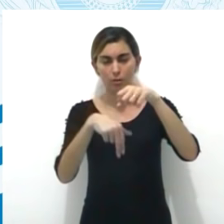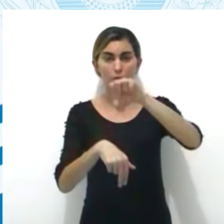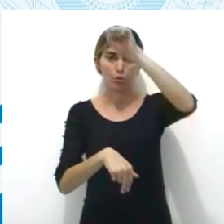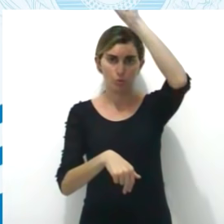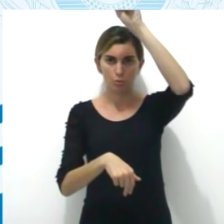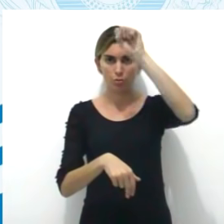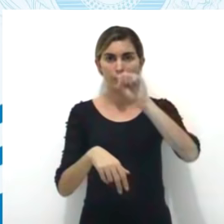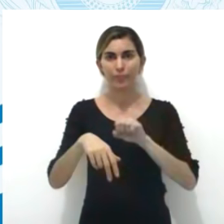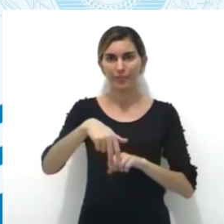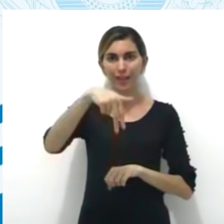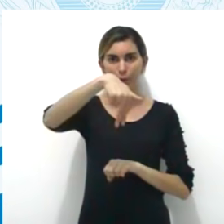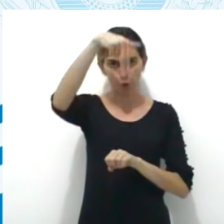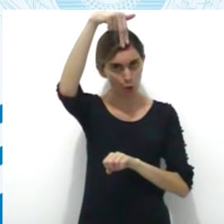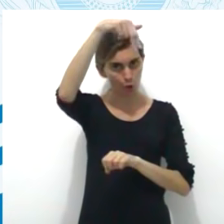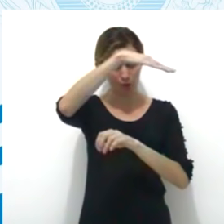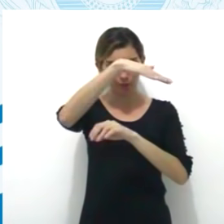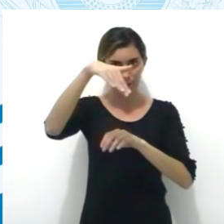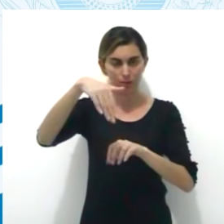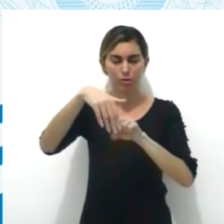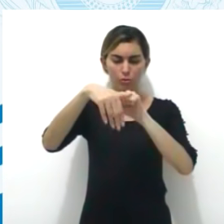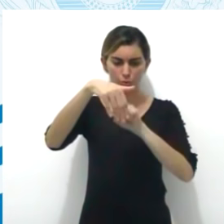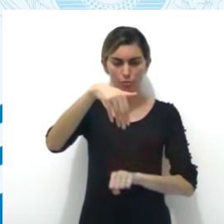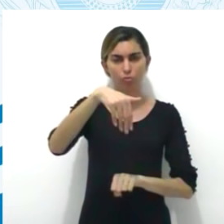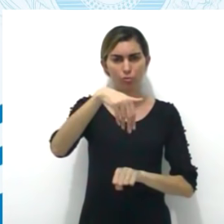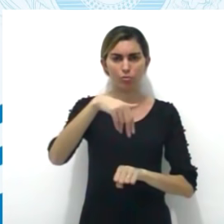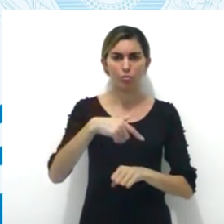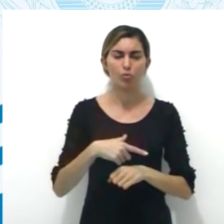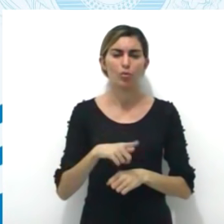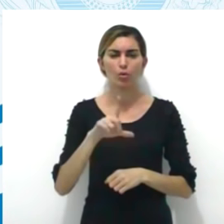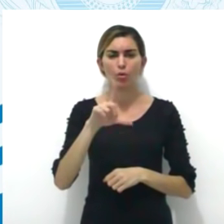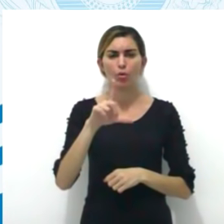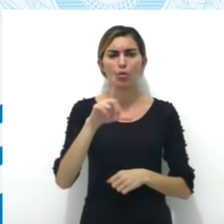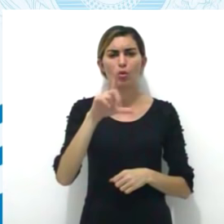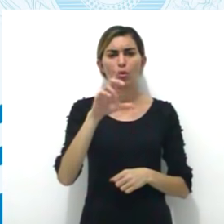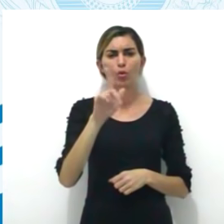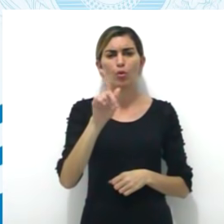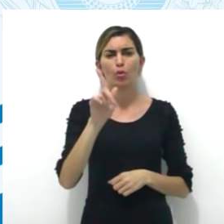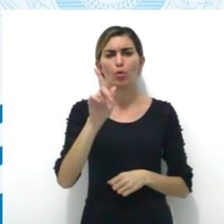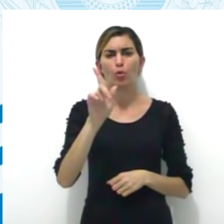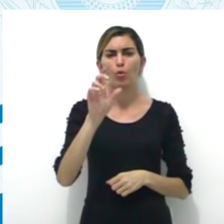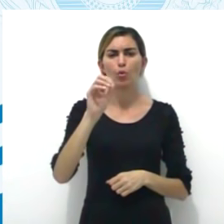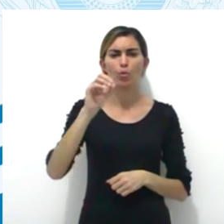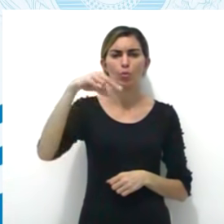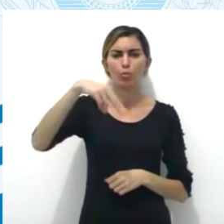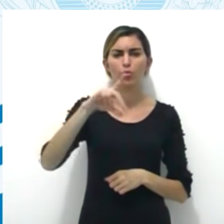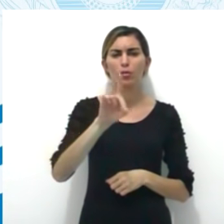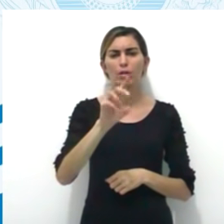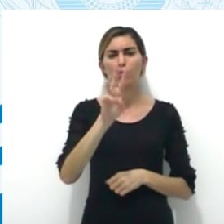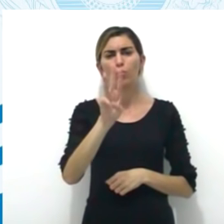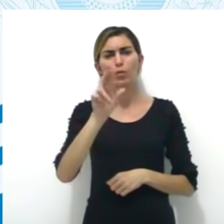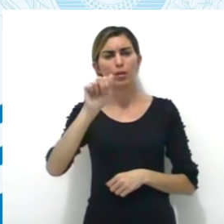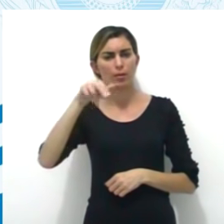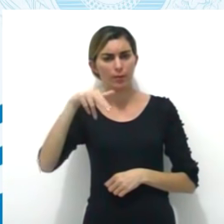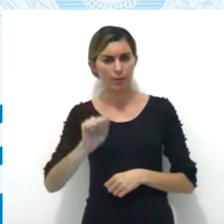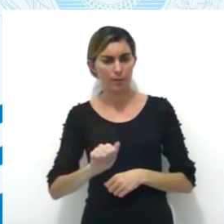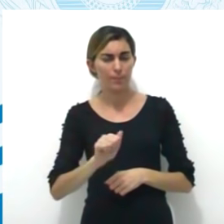é isso. E há cerca de 100 milhões de anos, 180 milhões de anos